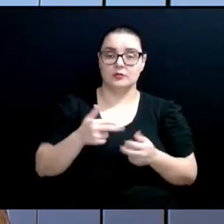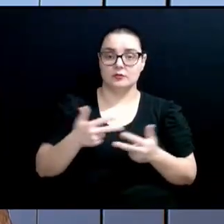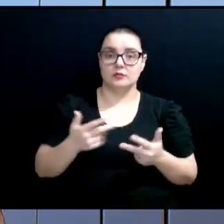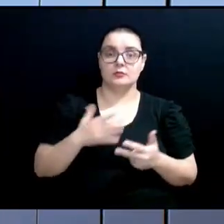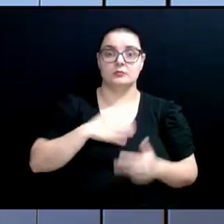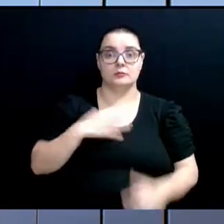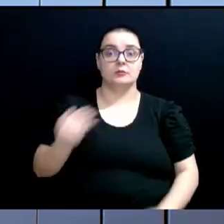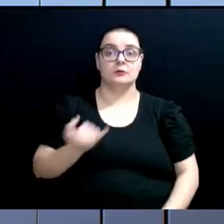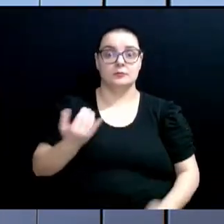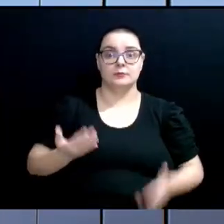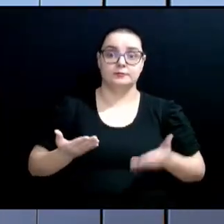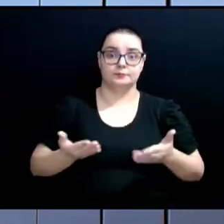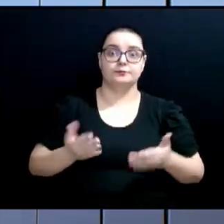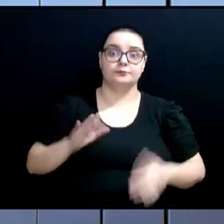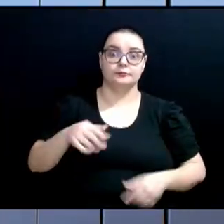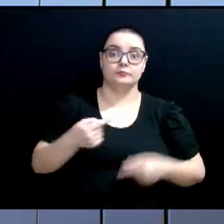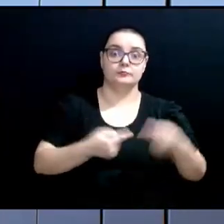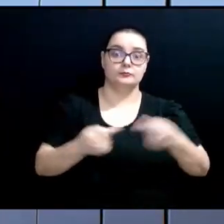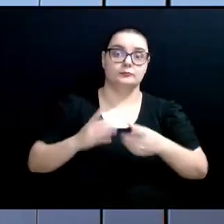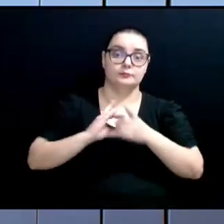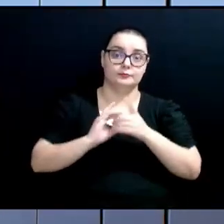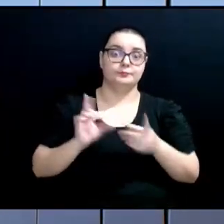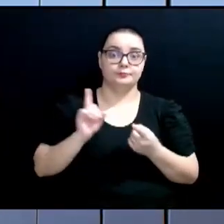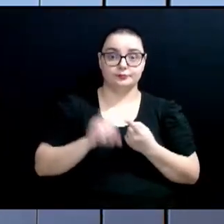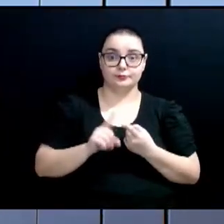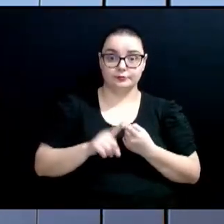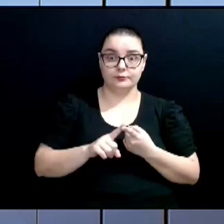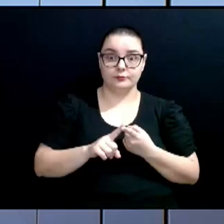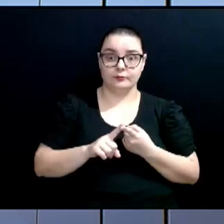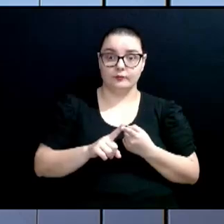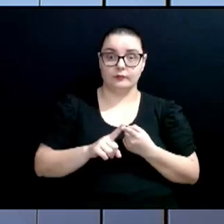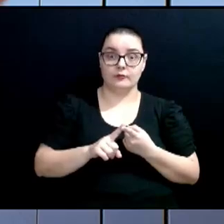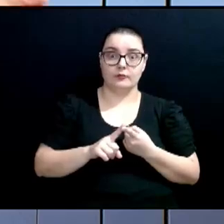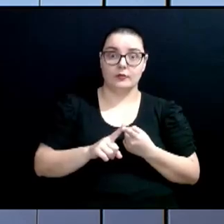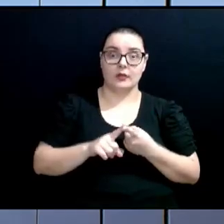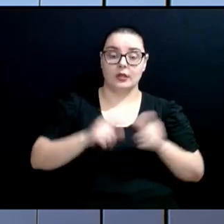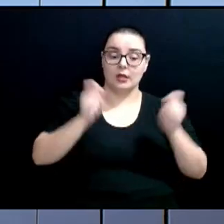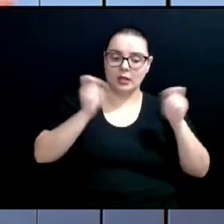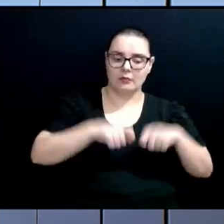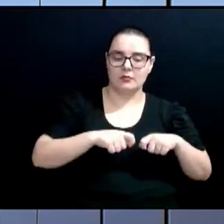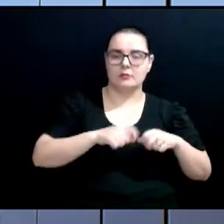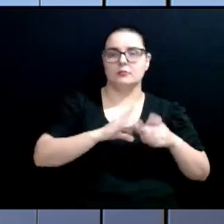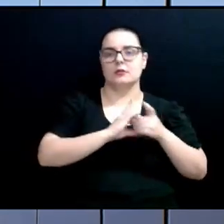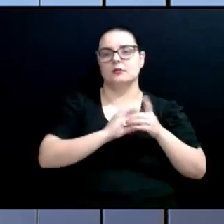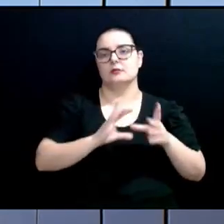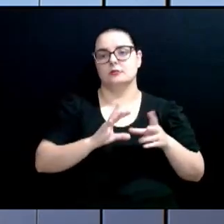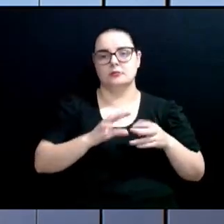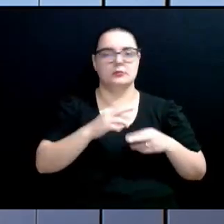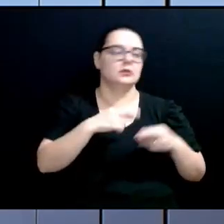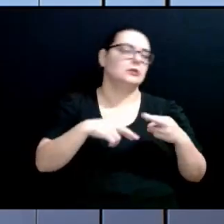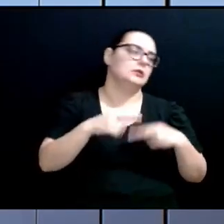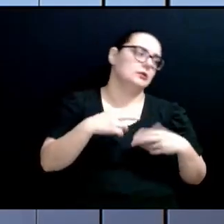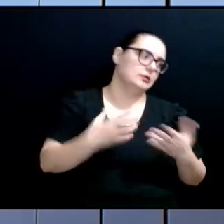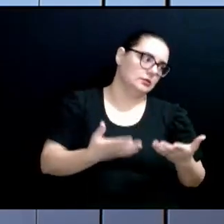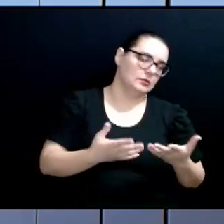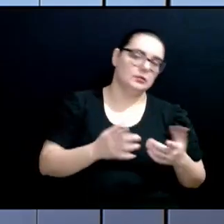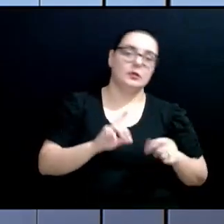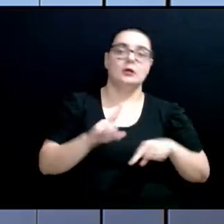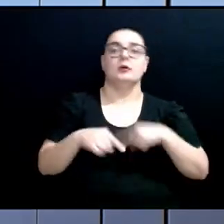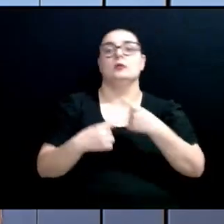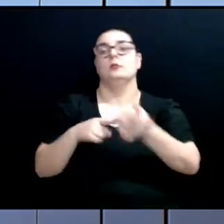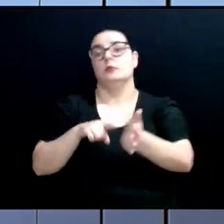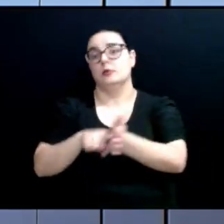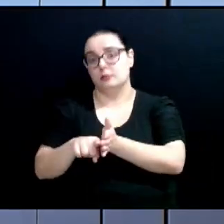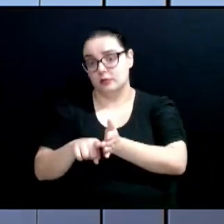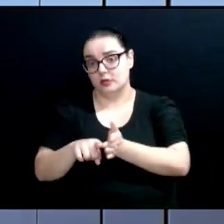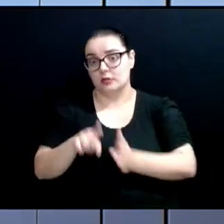discutir democracia. O primeiro é a questão da efetividade da democracia. E isso está ligado a uma outra pergunta que é muito